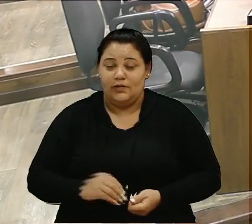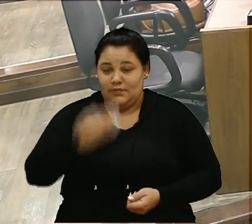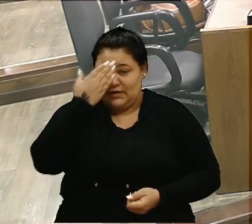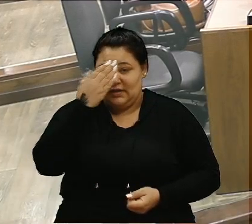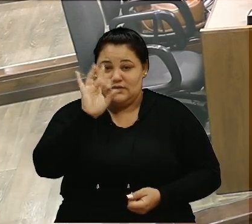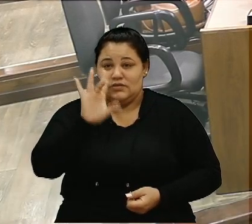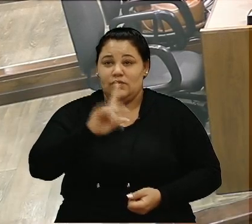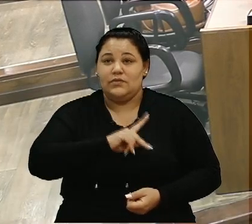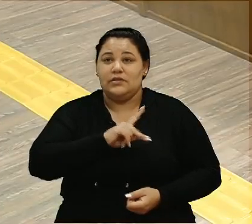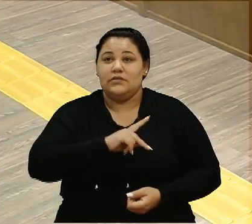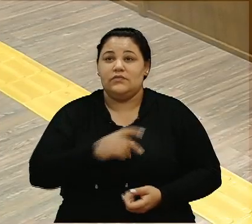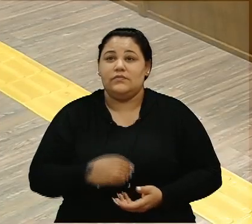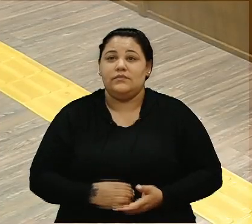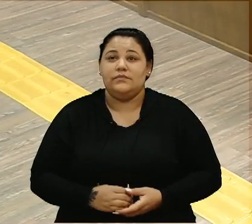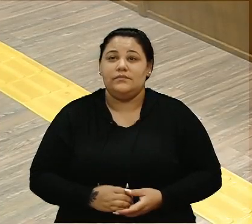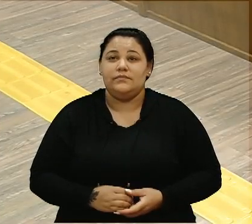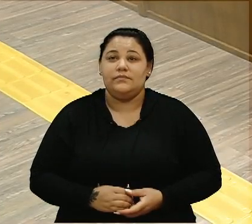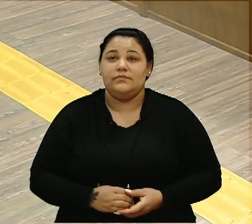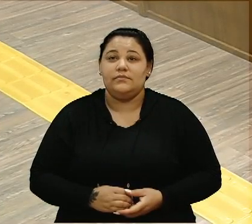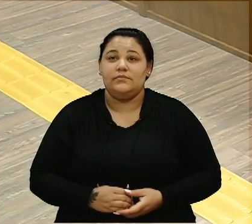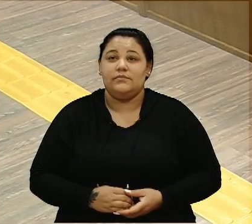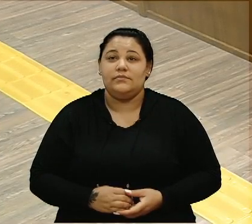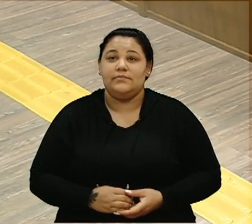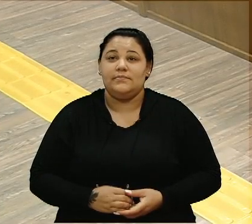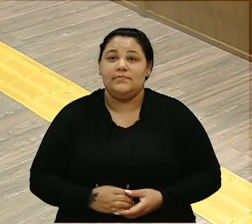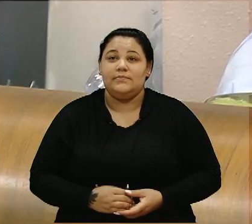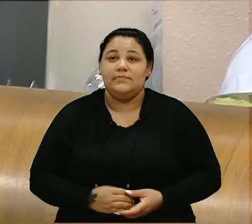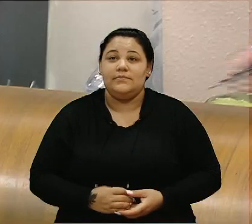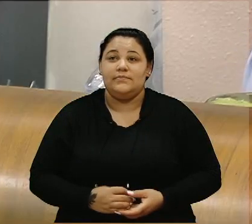presidente. Era isso. Obrigado, vereador Ramon Teles. Encerrada a discussão.